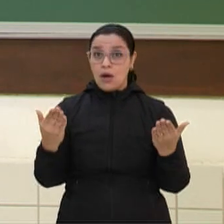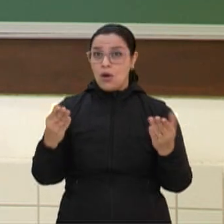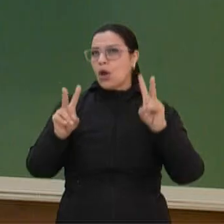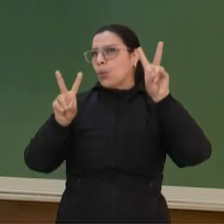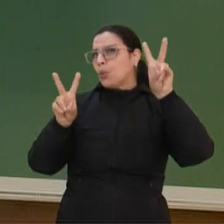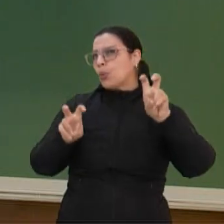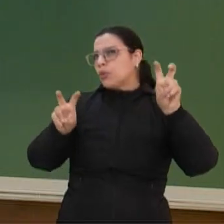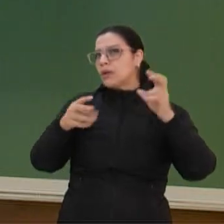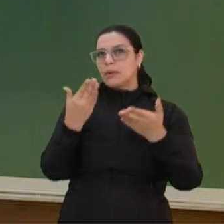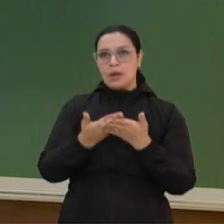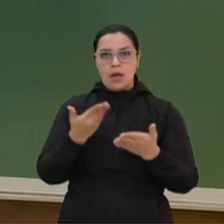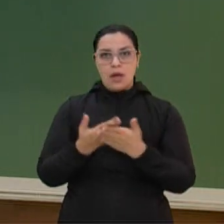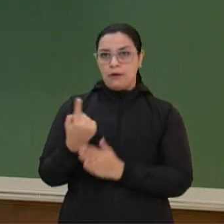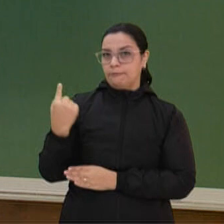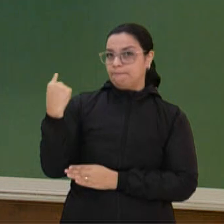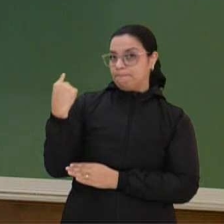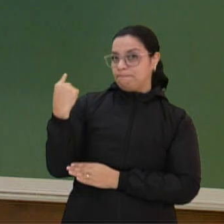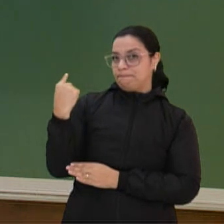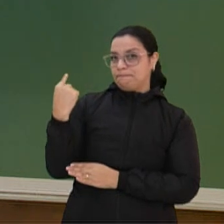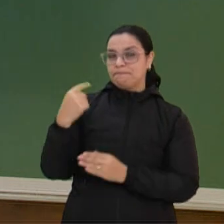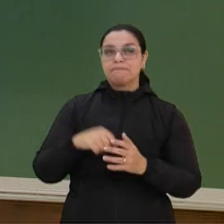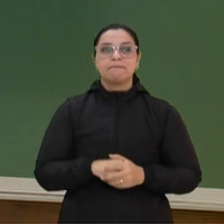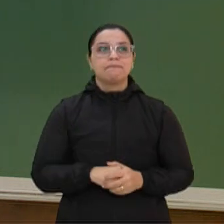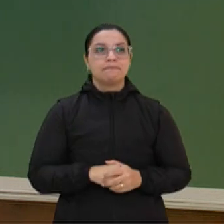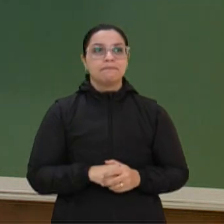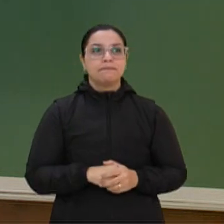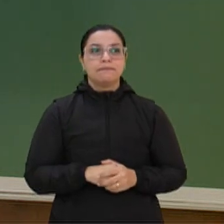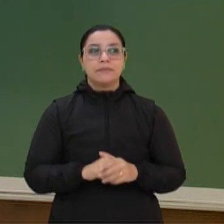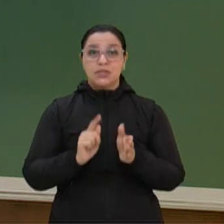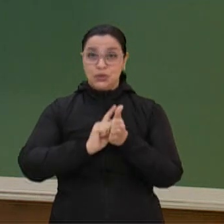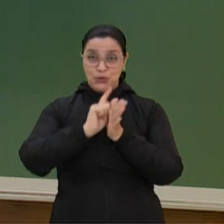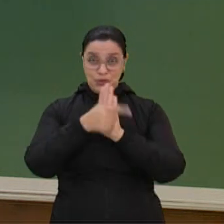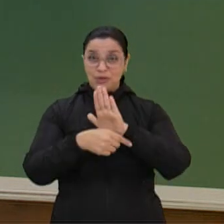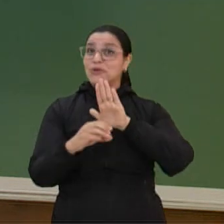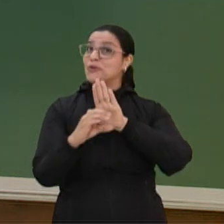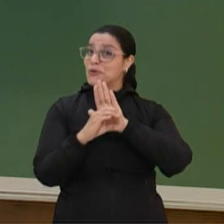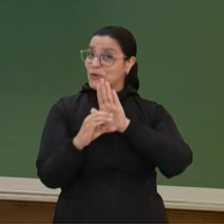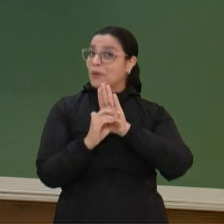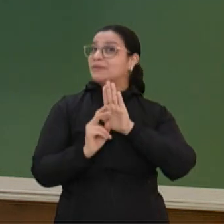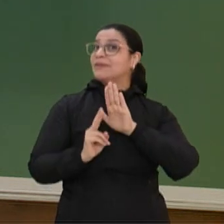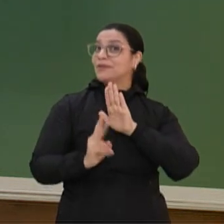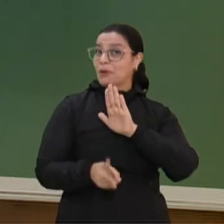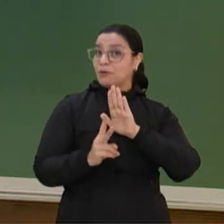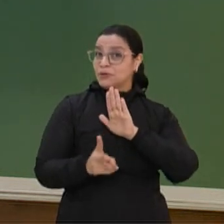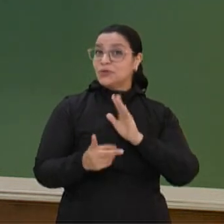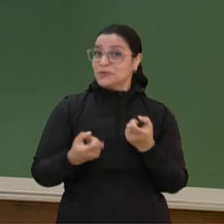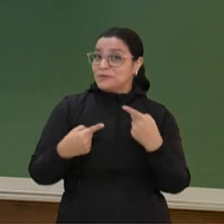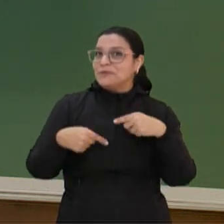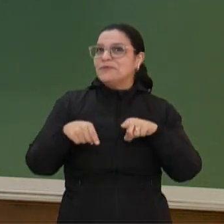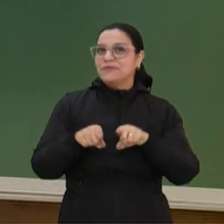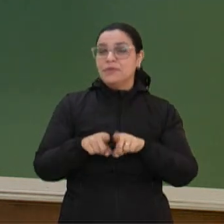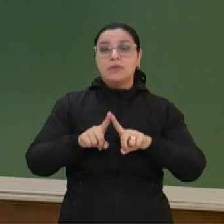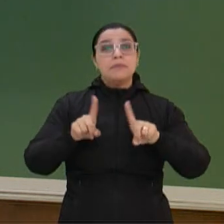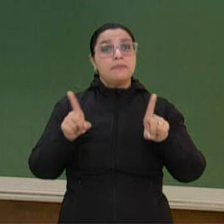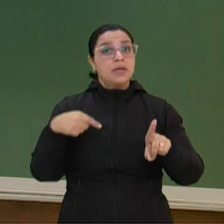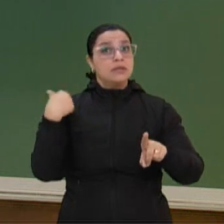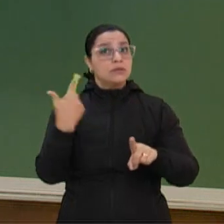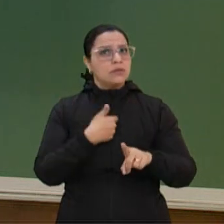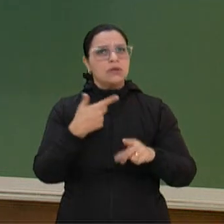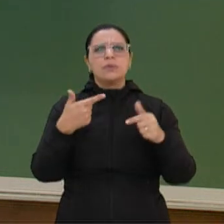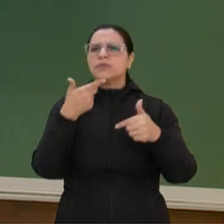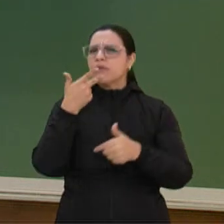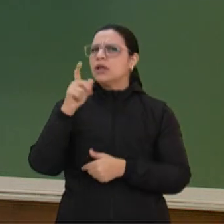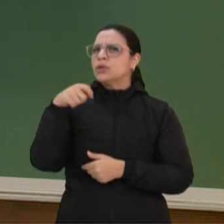A temática da nossa aula de hoje é gênero crônica, mais uma vez. Mas nós